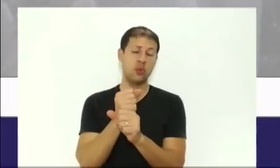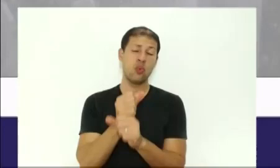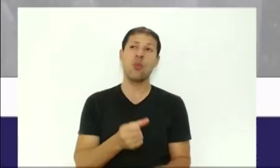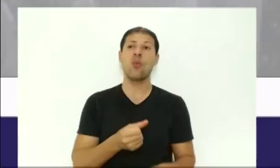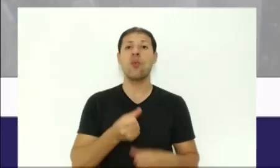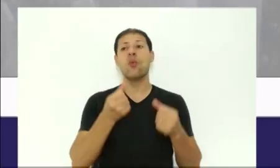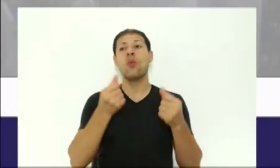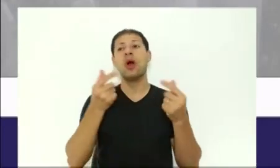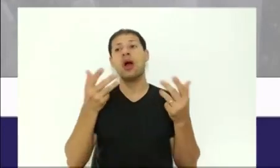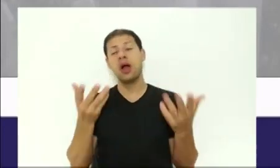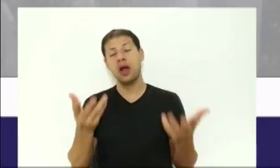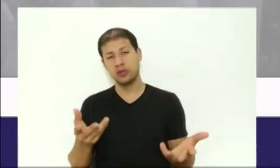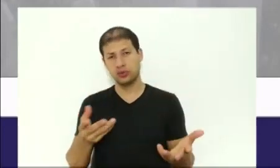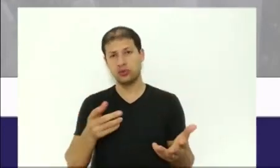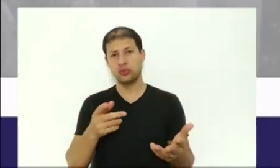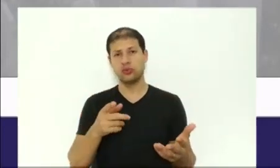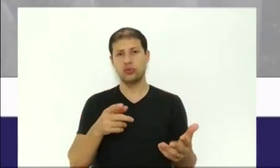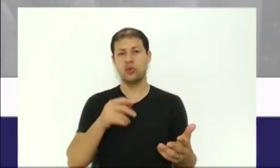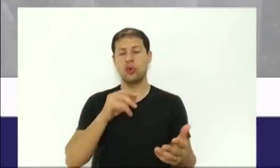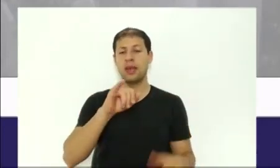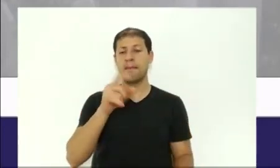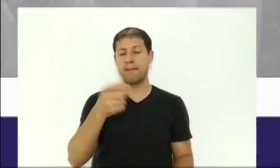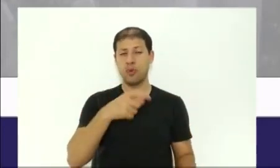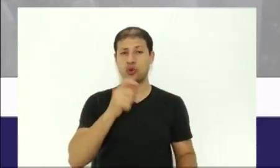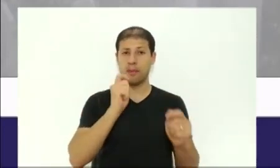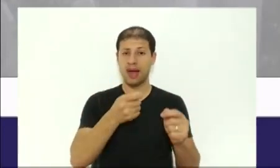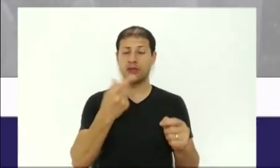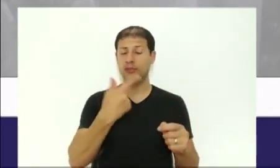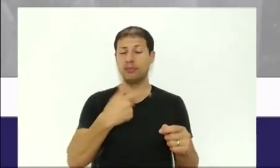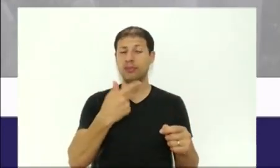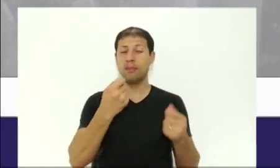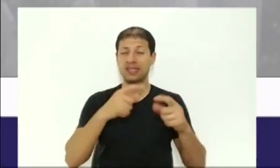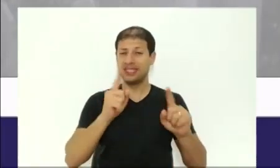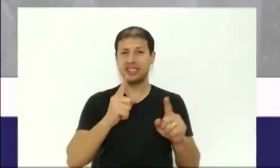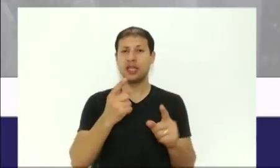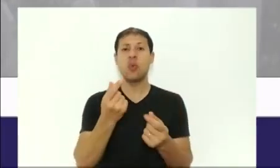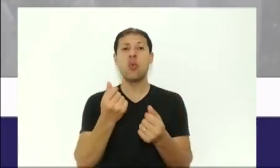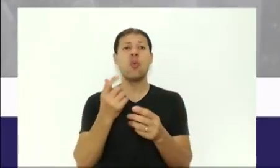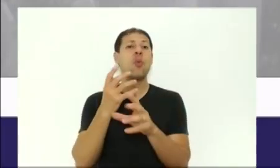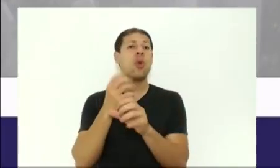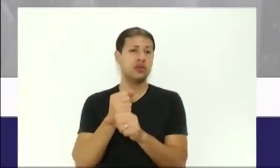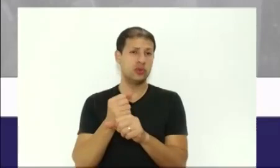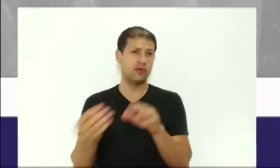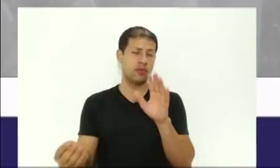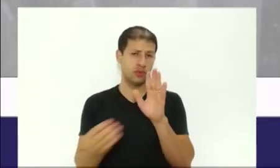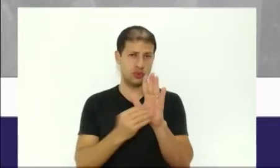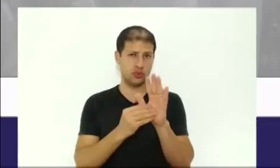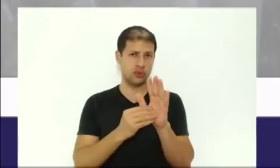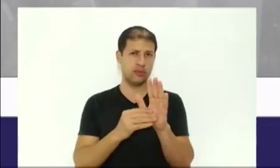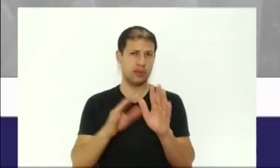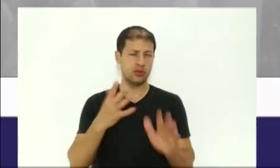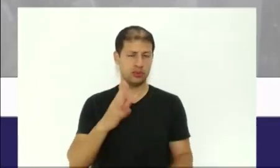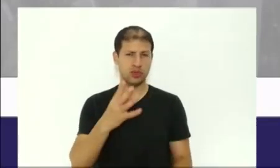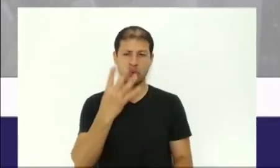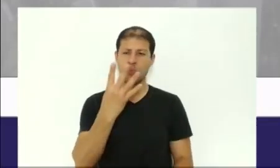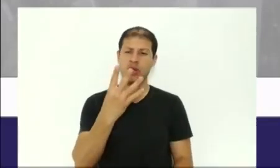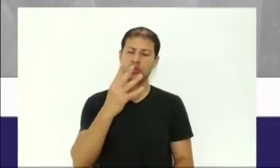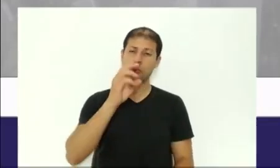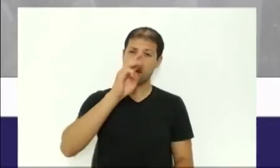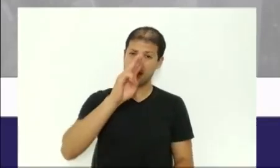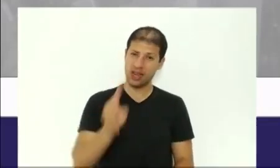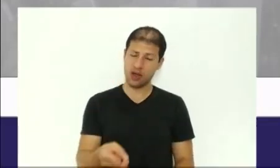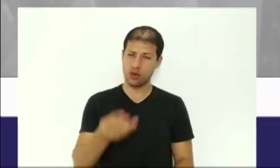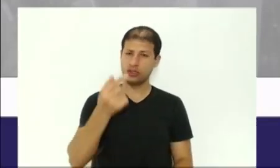essa isenção de impostos? E a isenção de impostos que foi colocado será de R$ 4.700.000